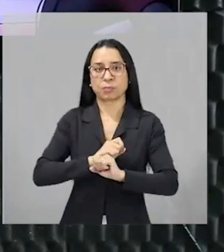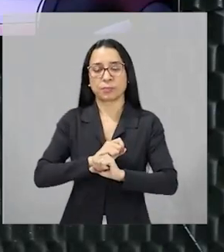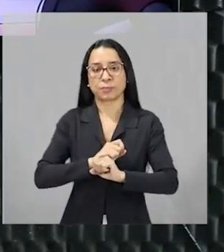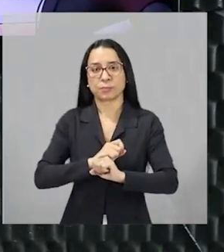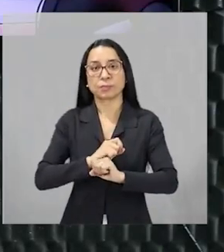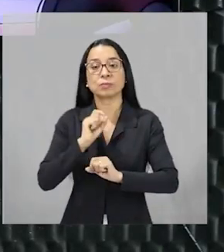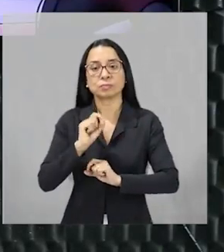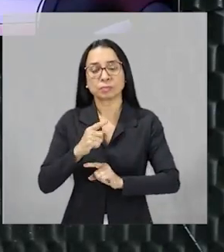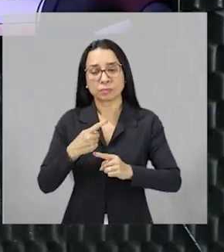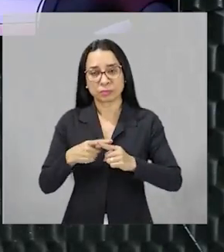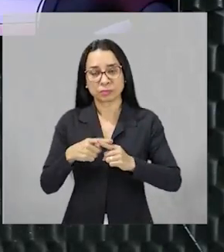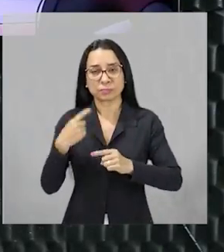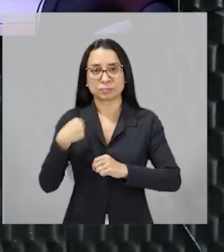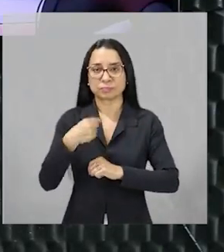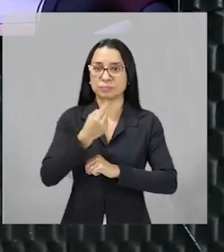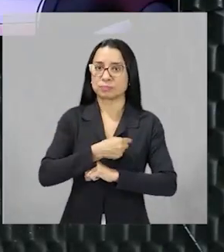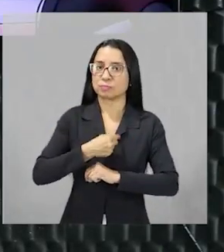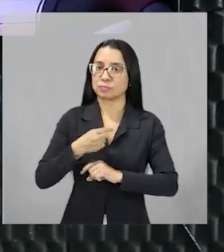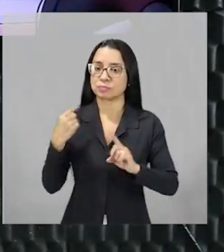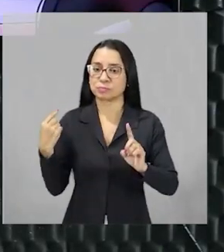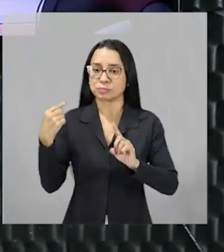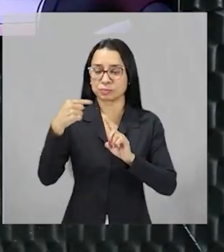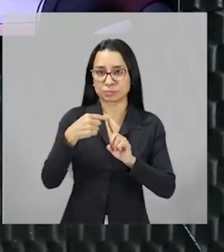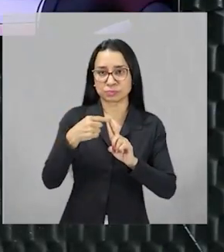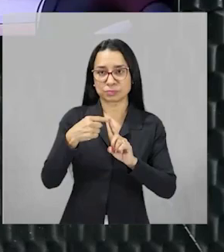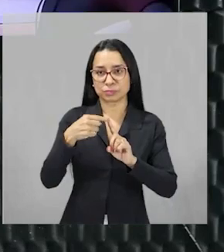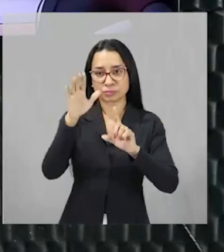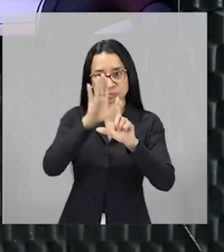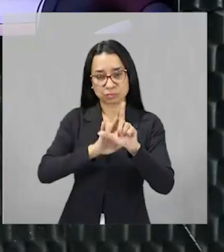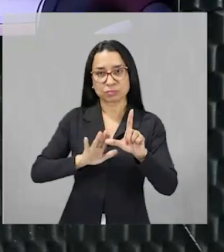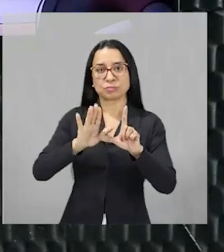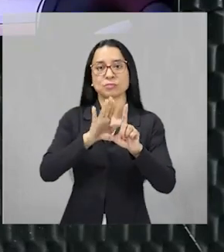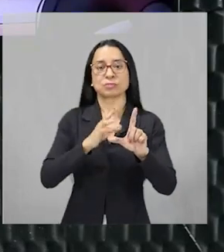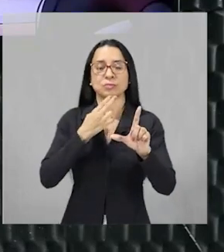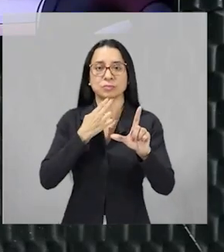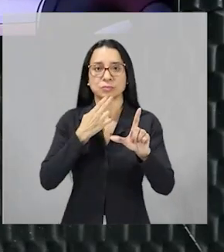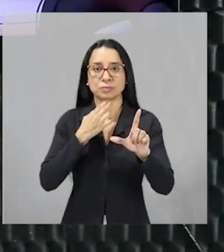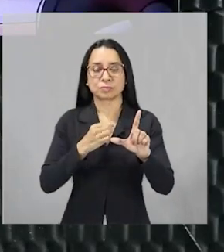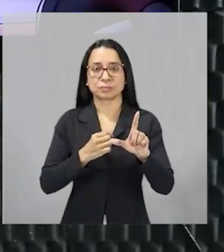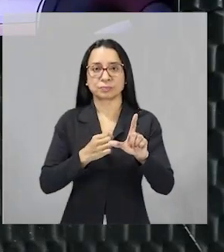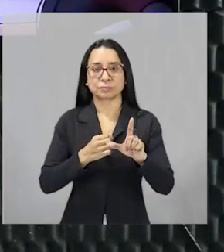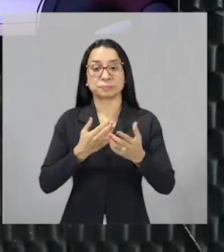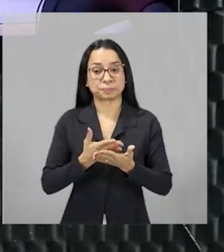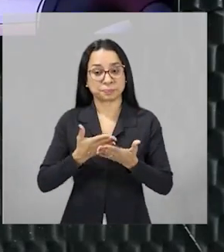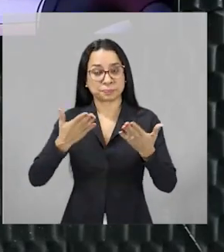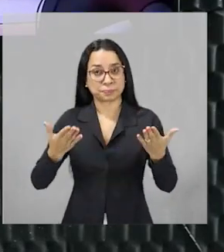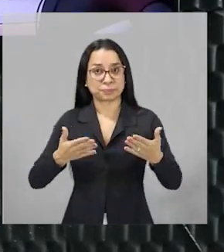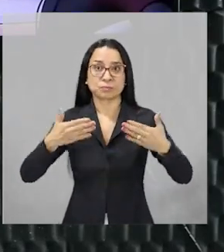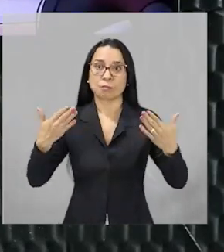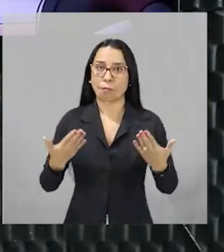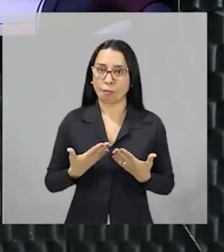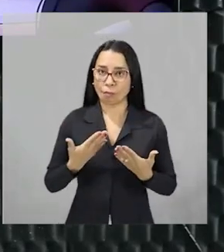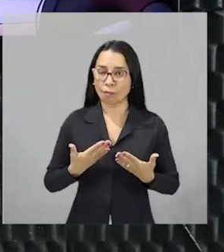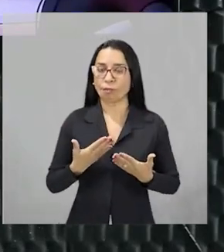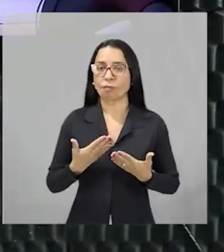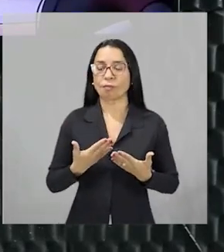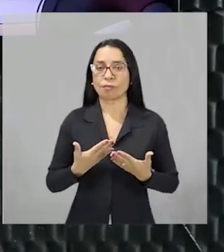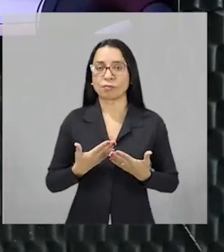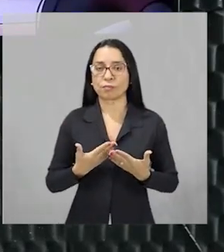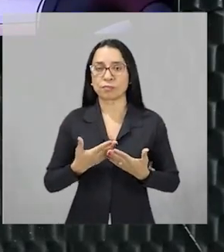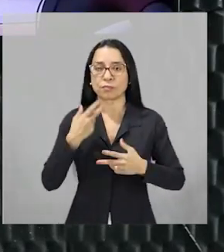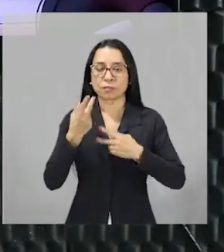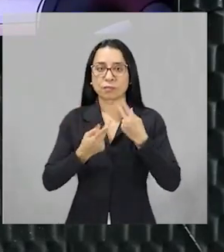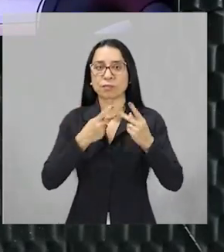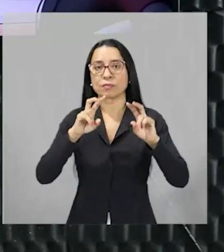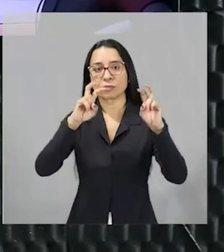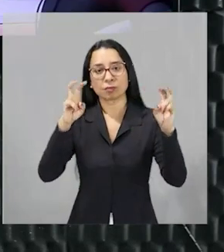Porque essa aqui é a nossa missão, é a missão da Plataforma Gonçalves Dias. Galerinha, hoje a gente vai falar de